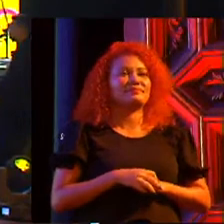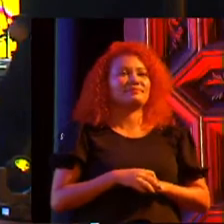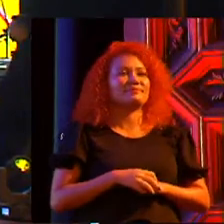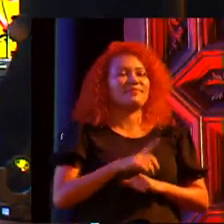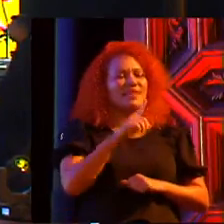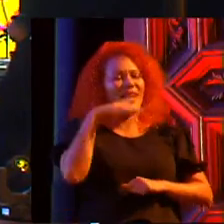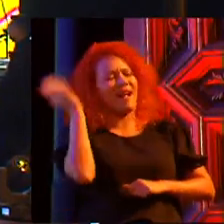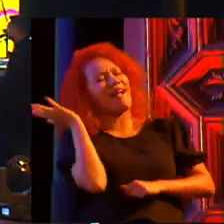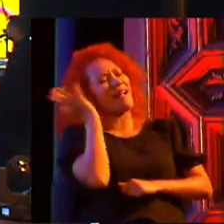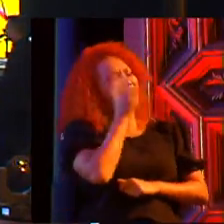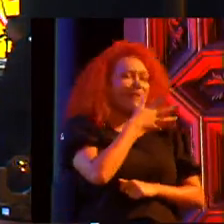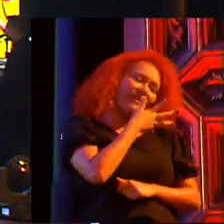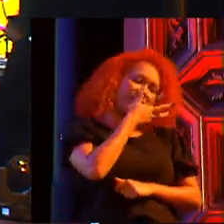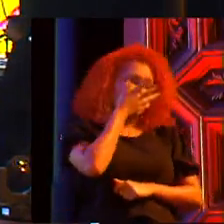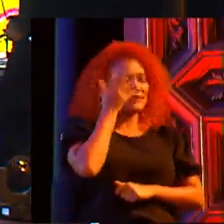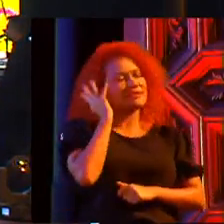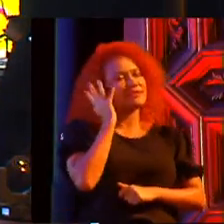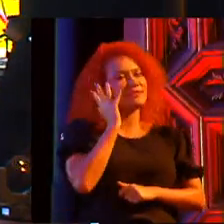Obrigada!